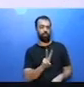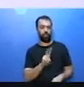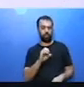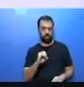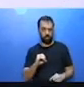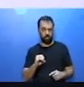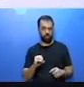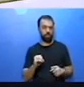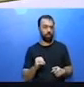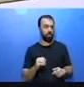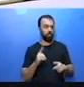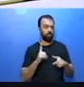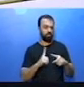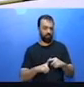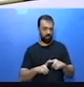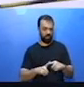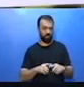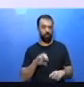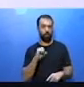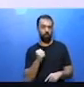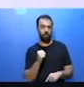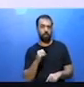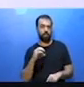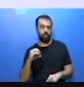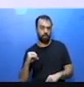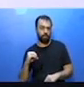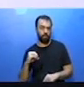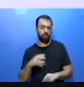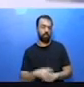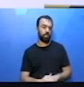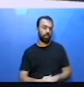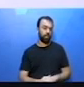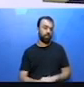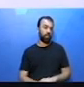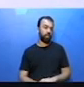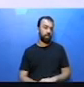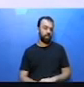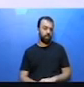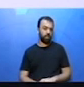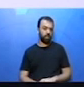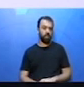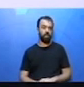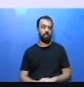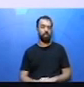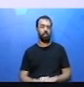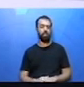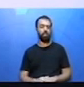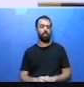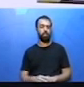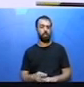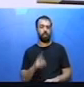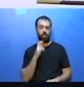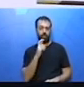exercício, né? Precisa de 20 telhas, vezes 80, que é a área total. 20 vezes